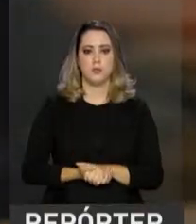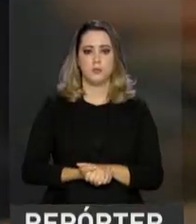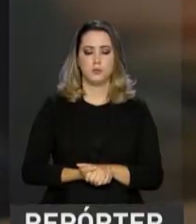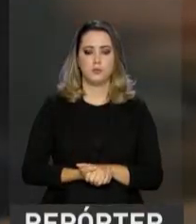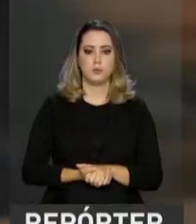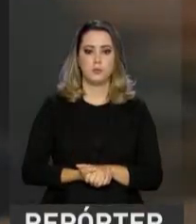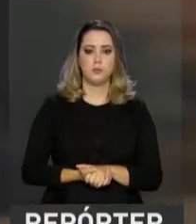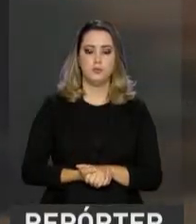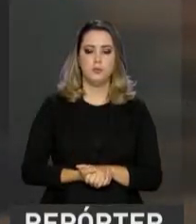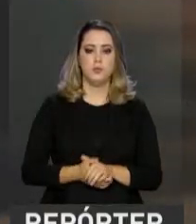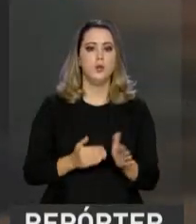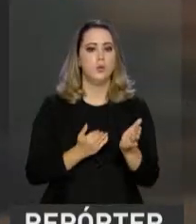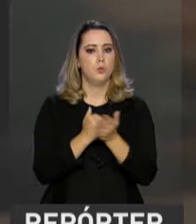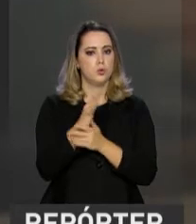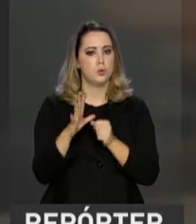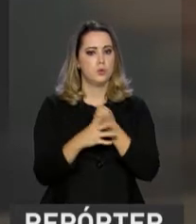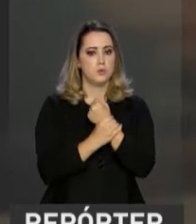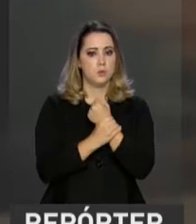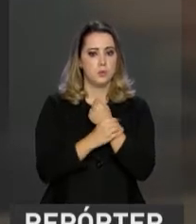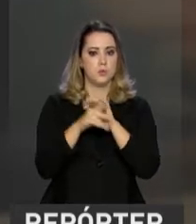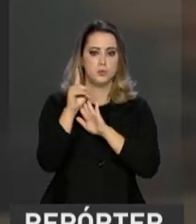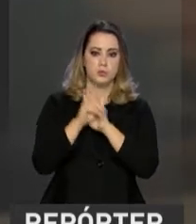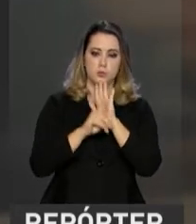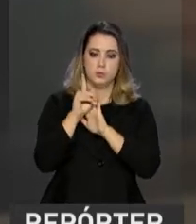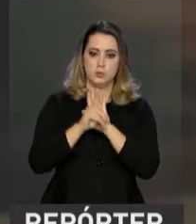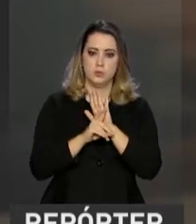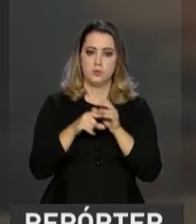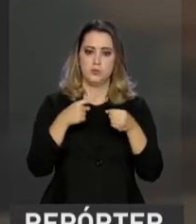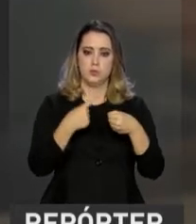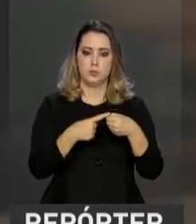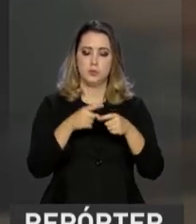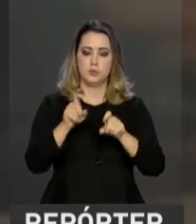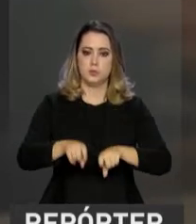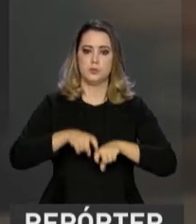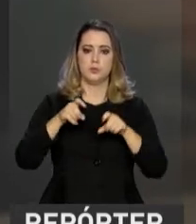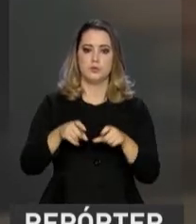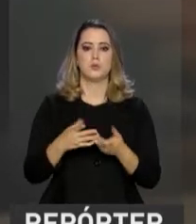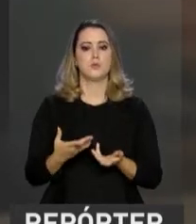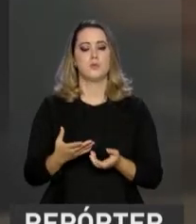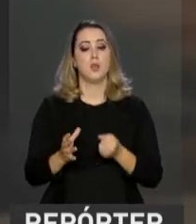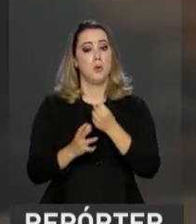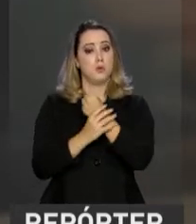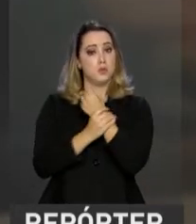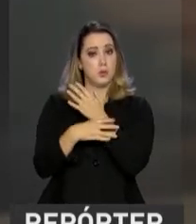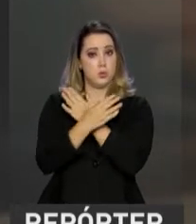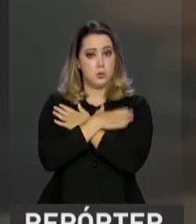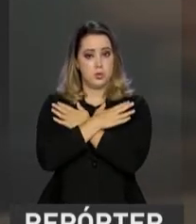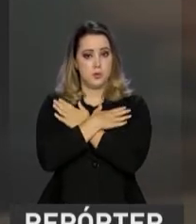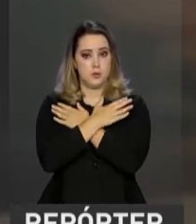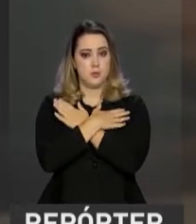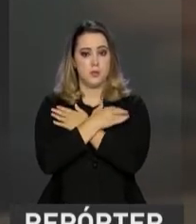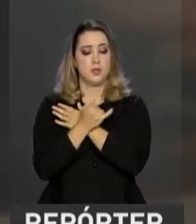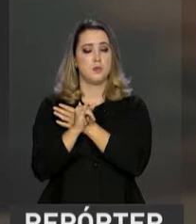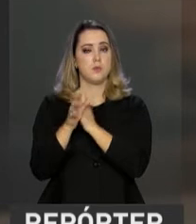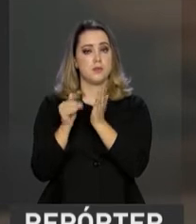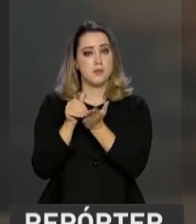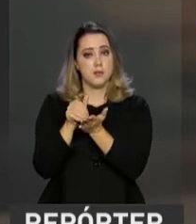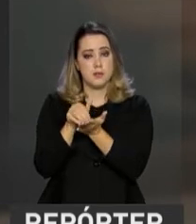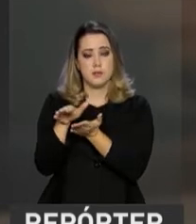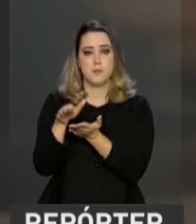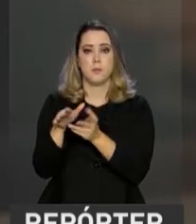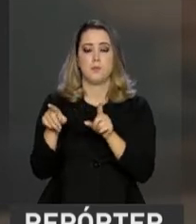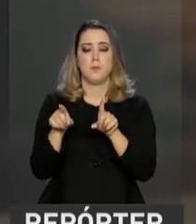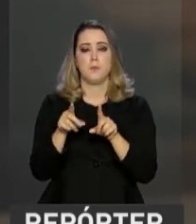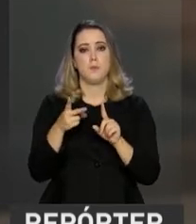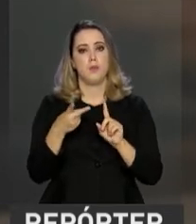direitos que continuam assegurados aos trabalhadores da cidade e do campo, estão o seguro-desemprego no caso de demissão sem justa